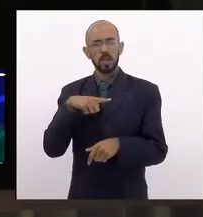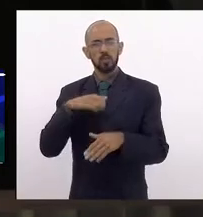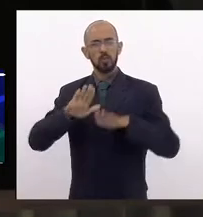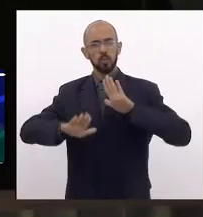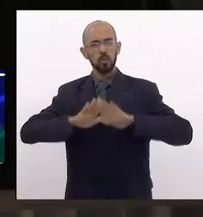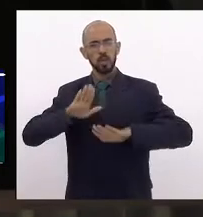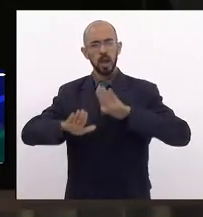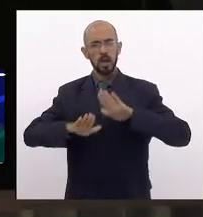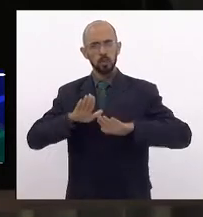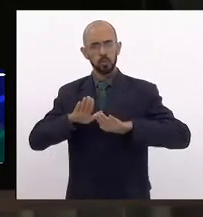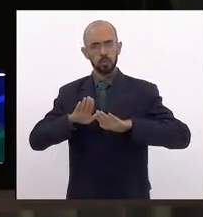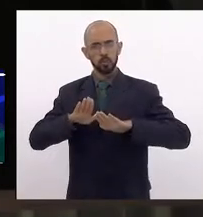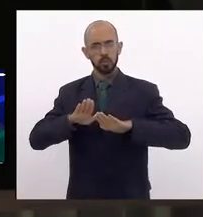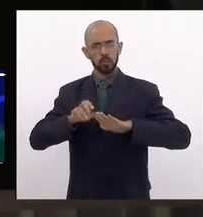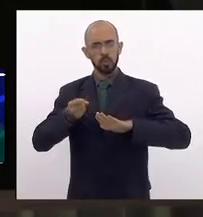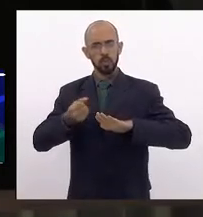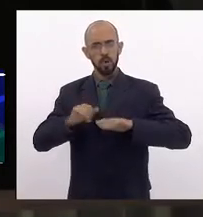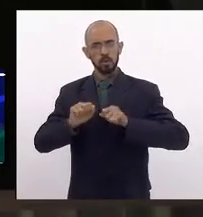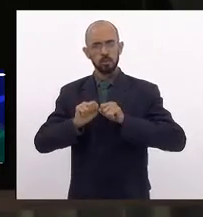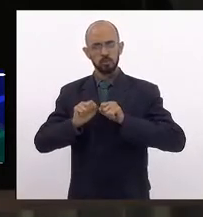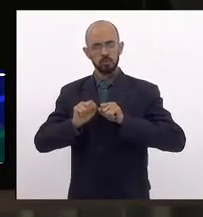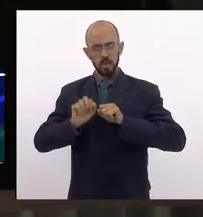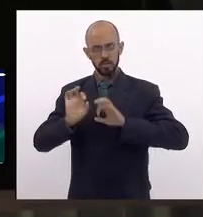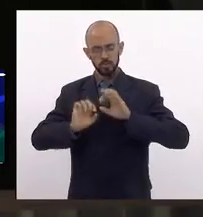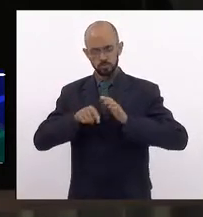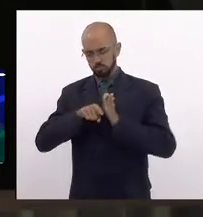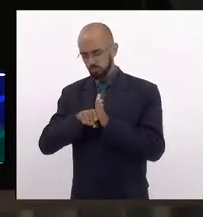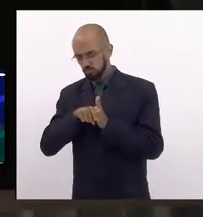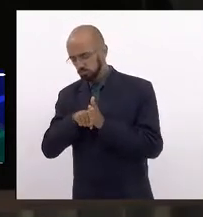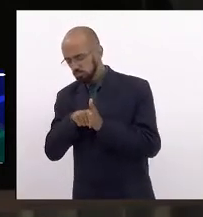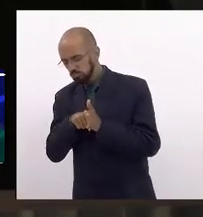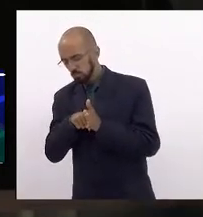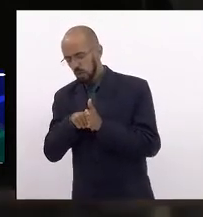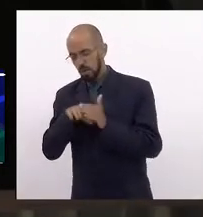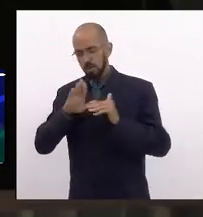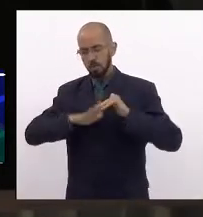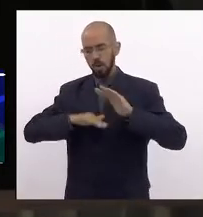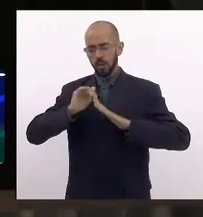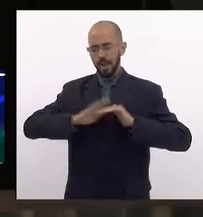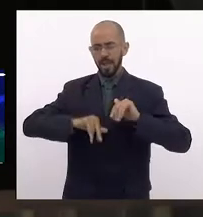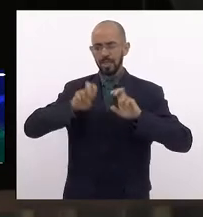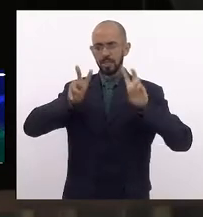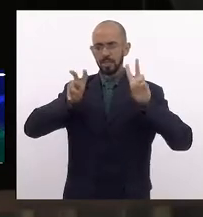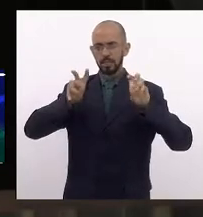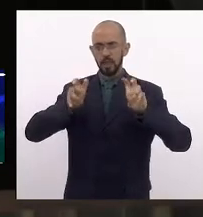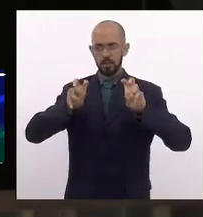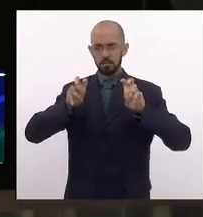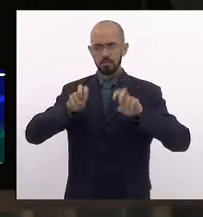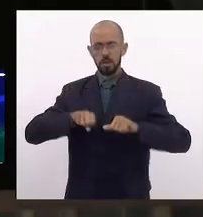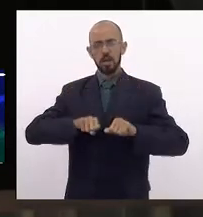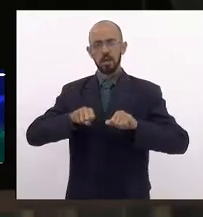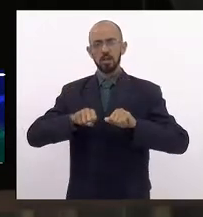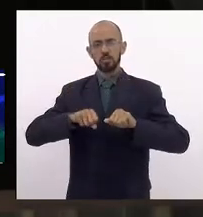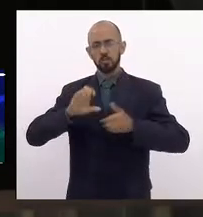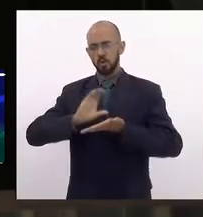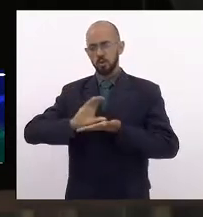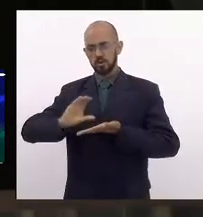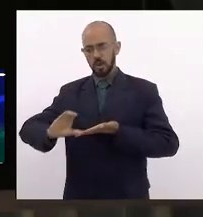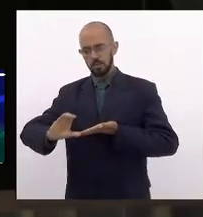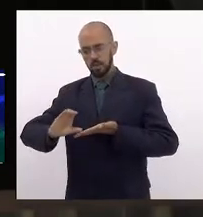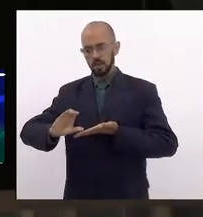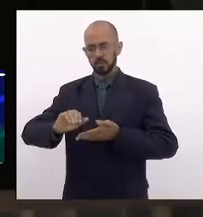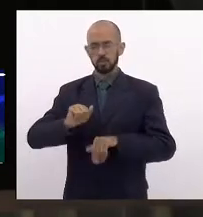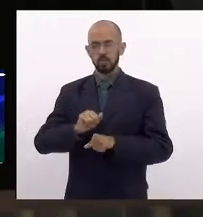de quando me pré-pago para examinar qualquer tema relativa orçamento prestação de contas